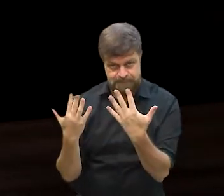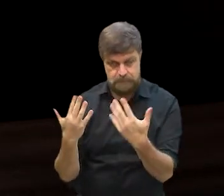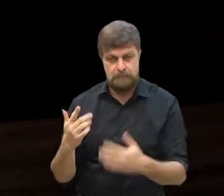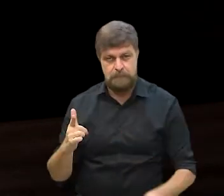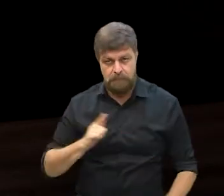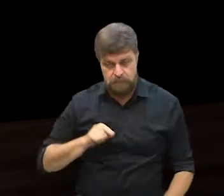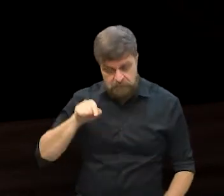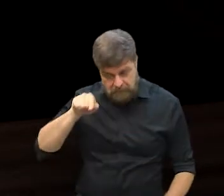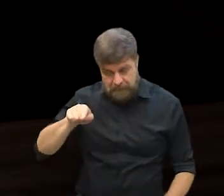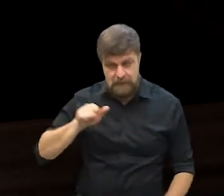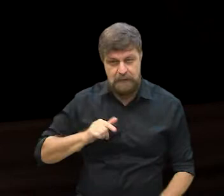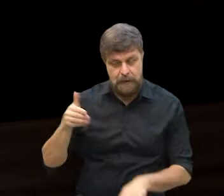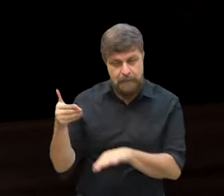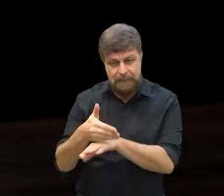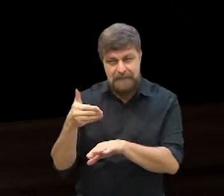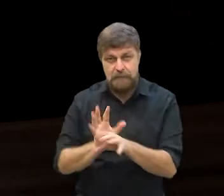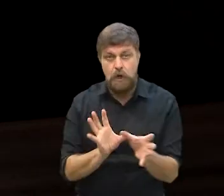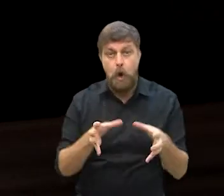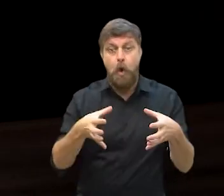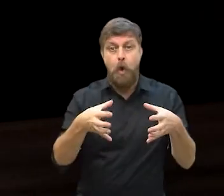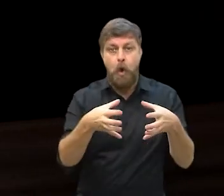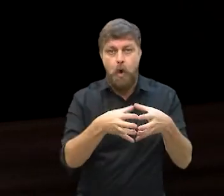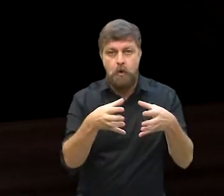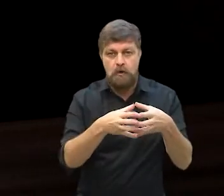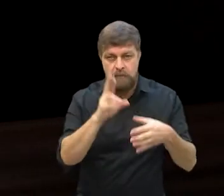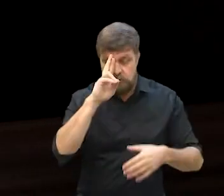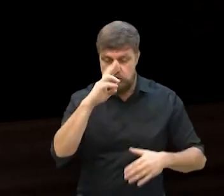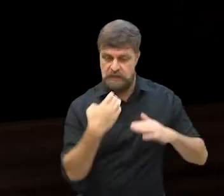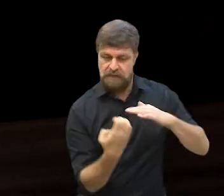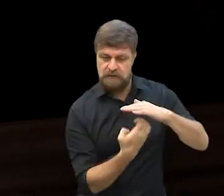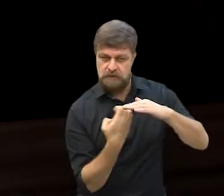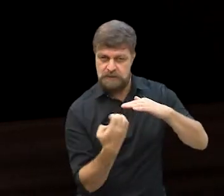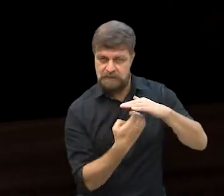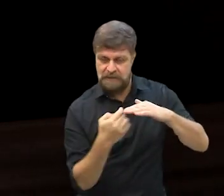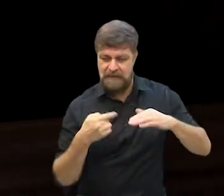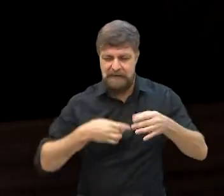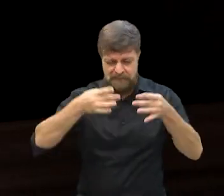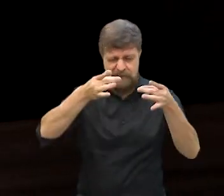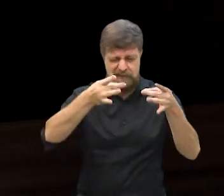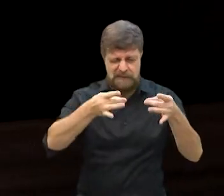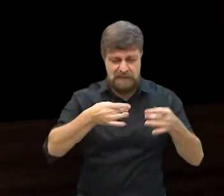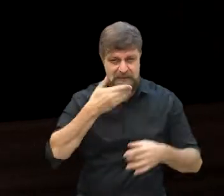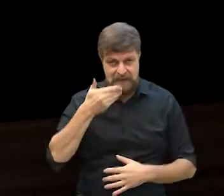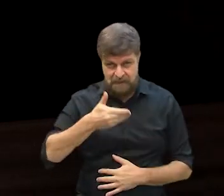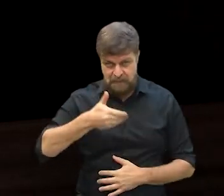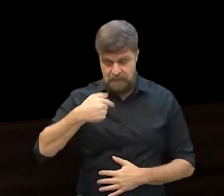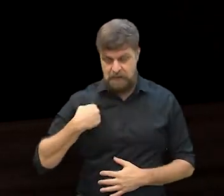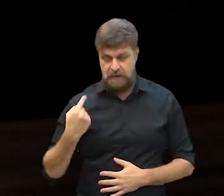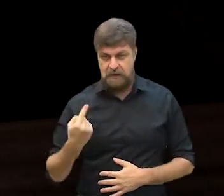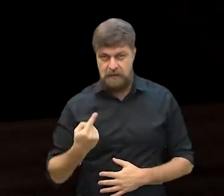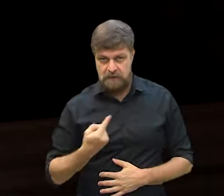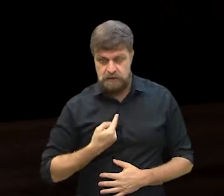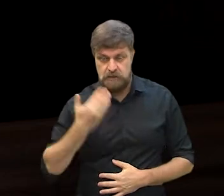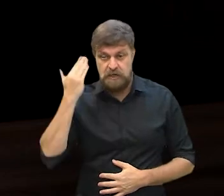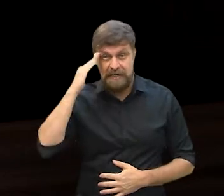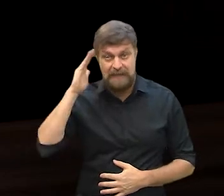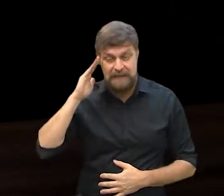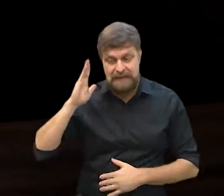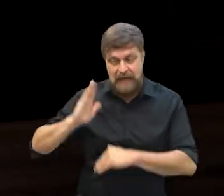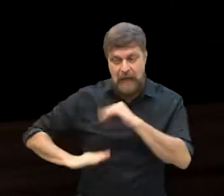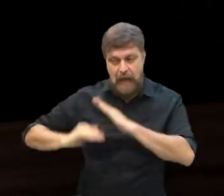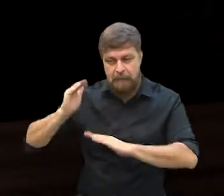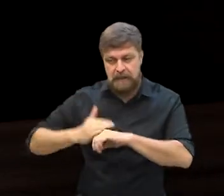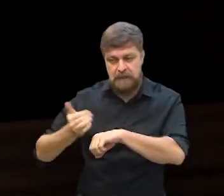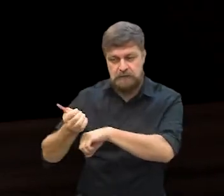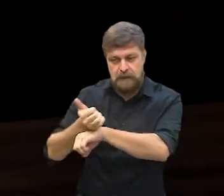obra. E ele participa de um grupo de empresários que ele vai detalhar melhor para a gente o formato do trabalho